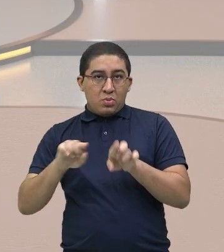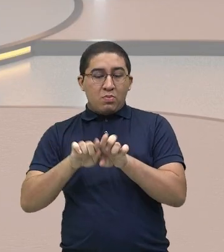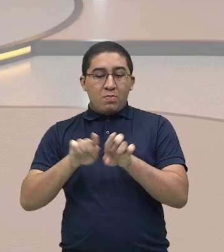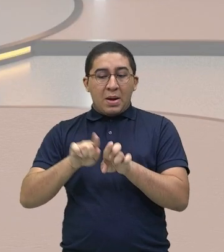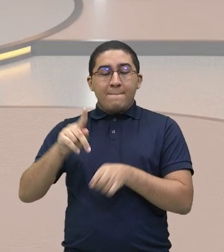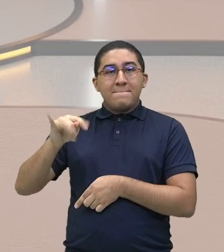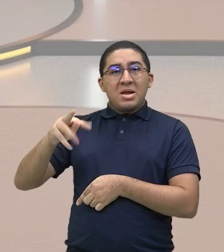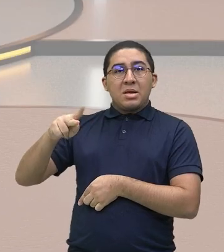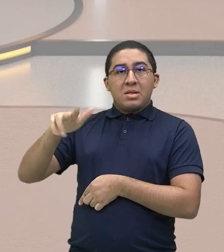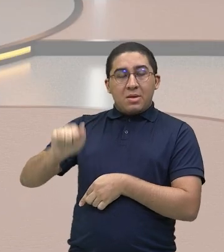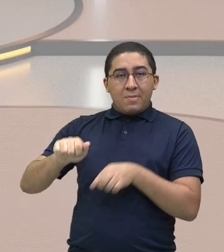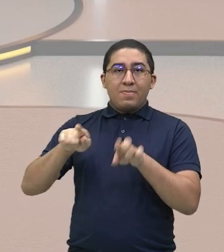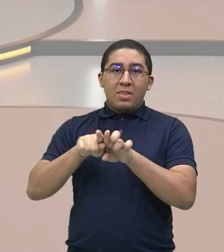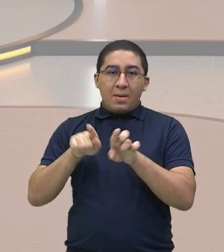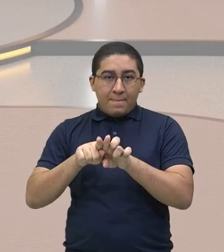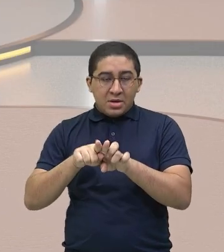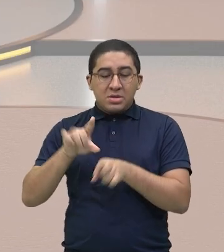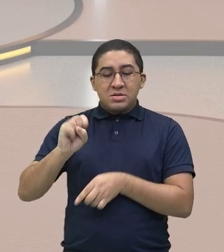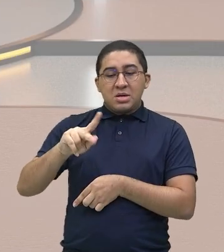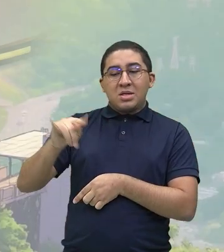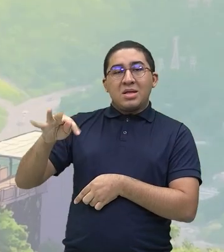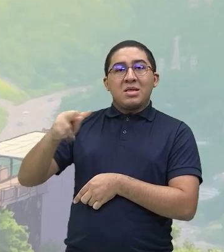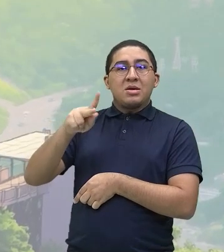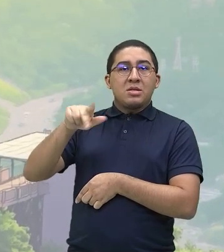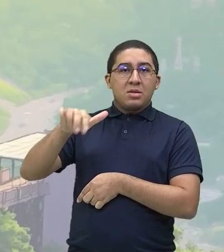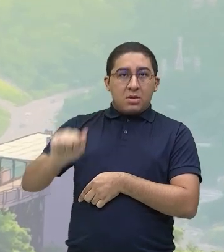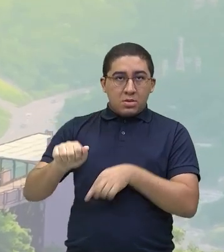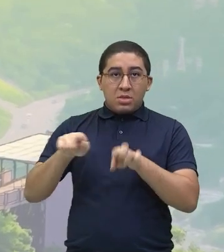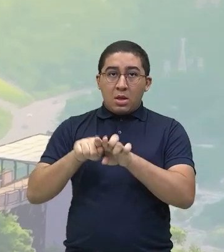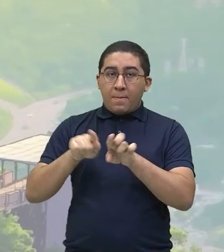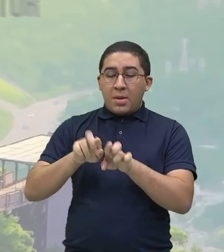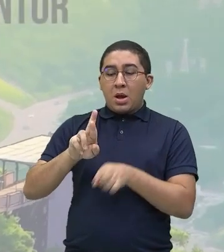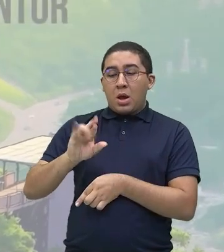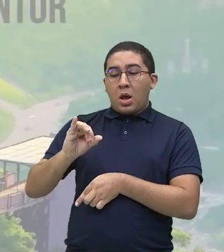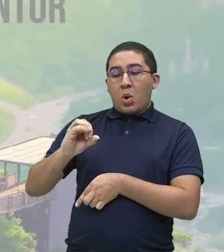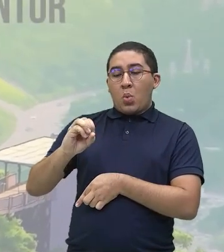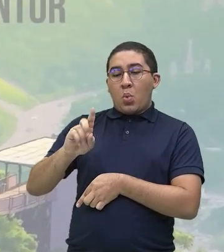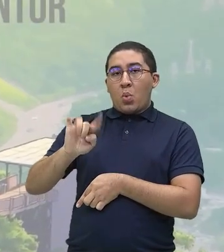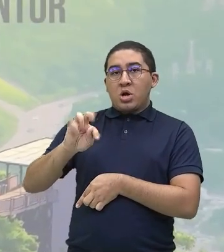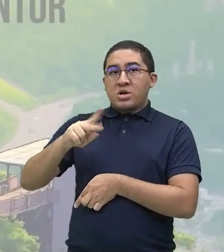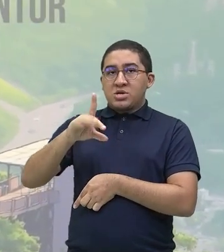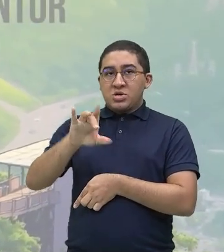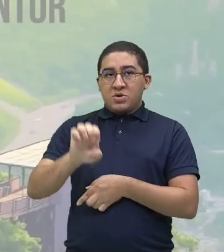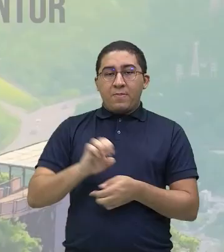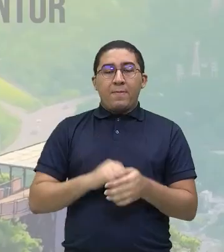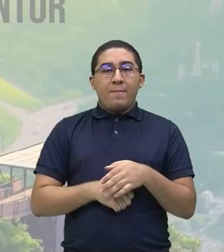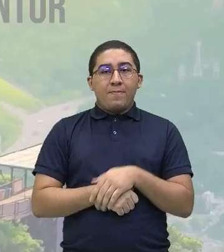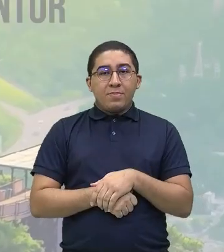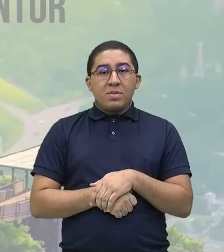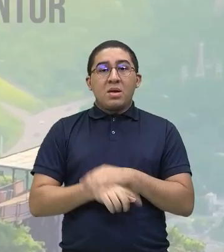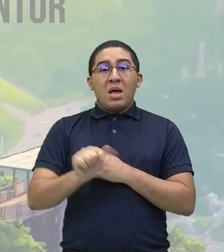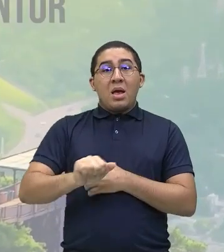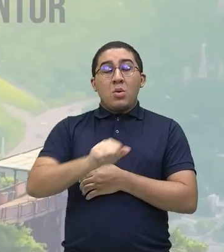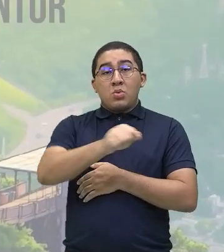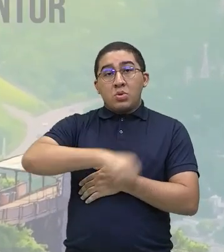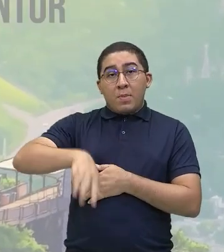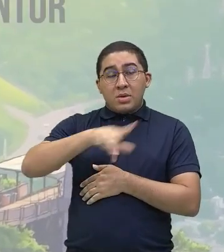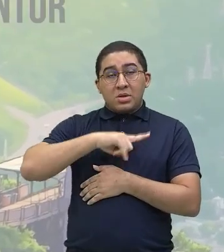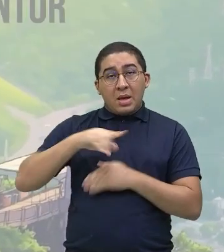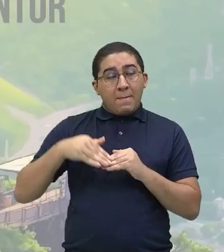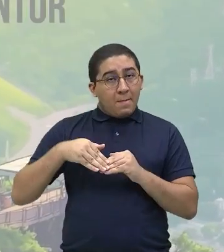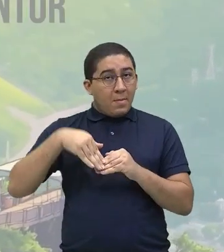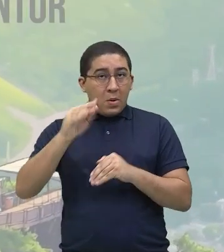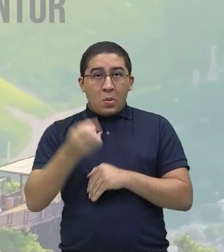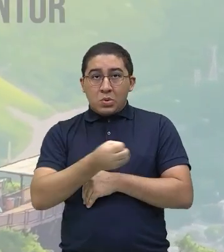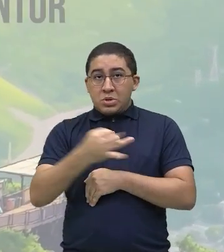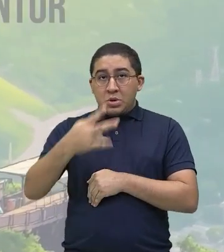Santa Catarina e Rio Grande do Sul. é a região que concentra a maior população,